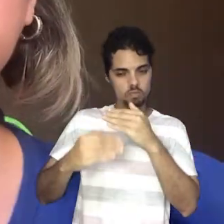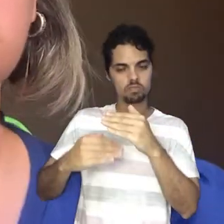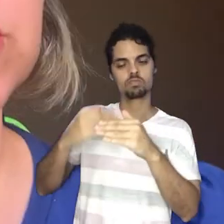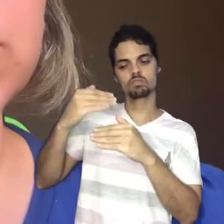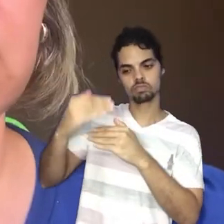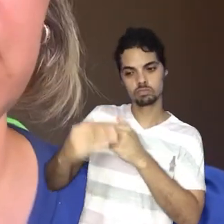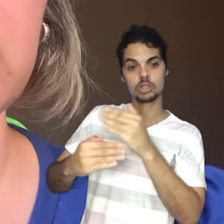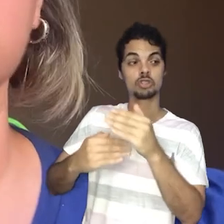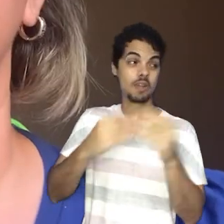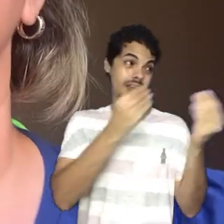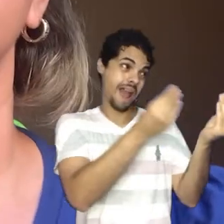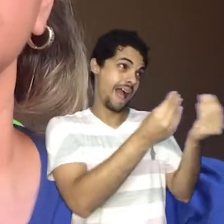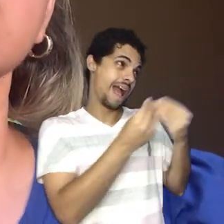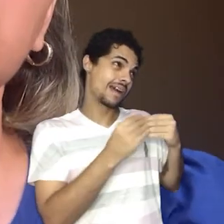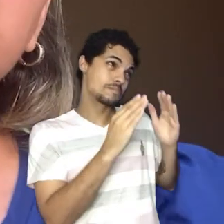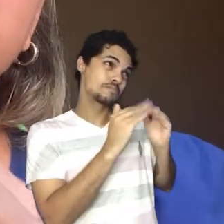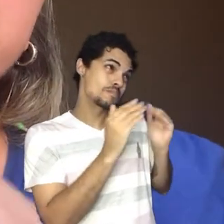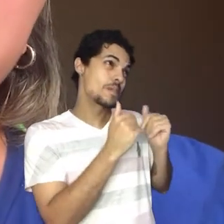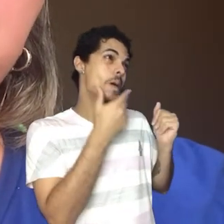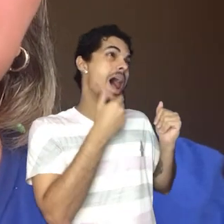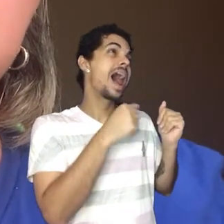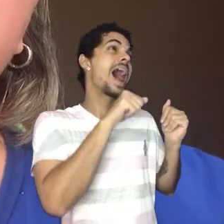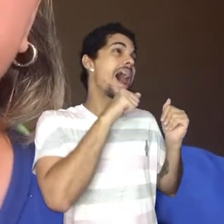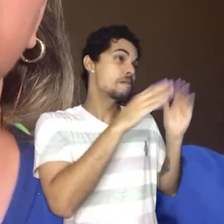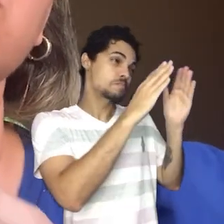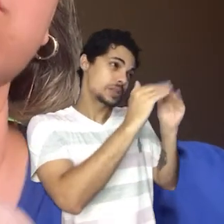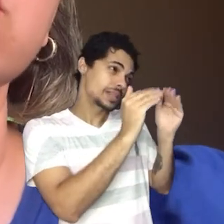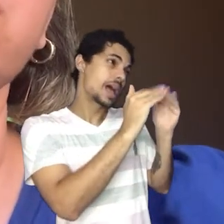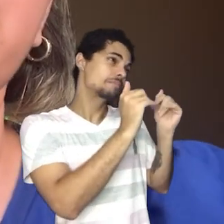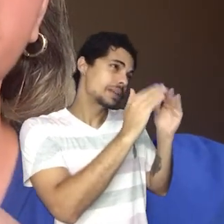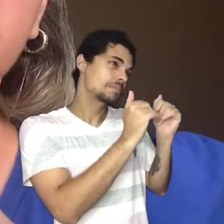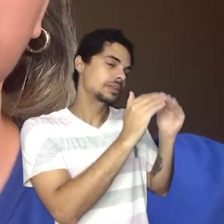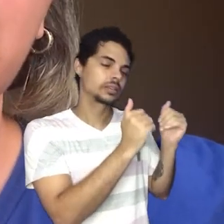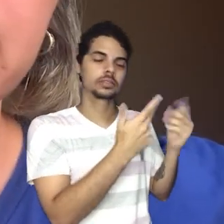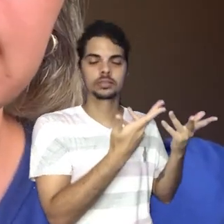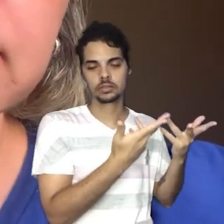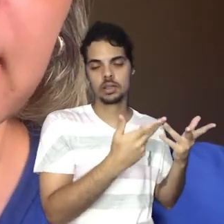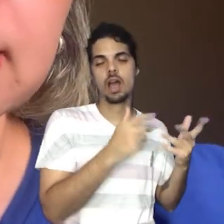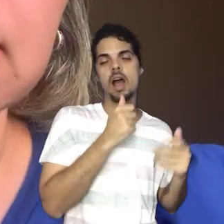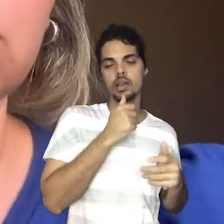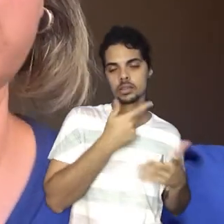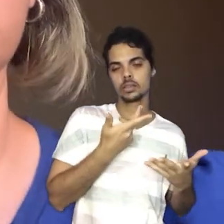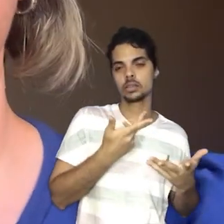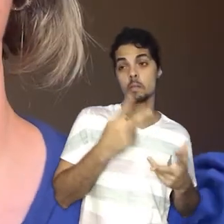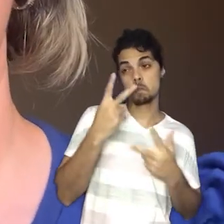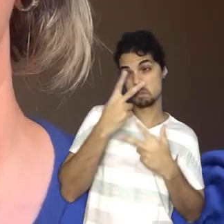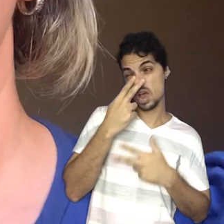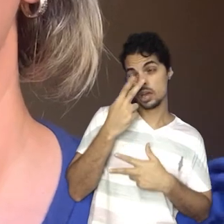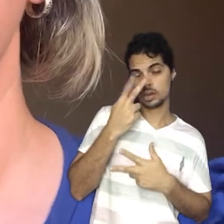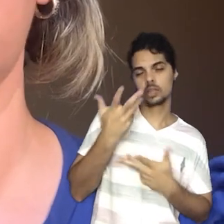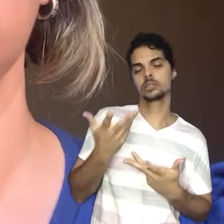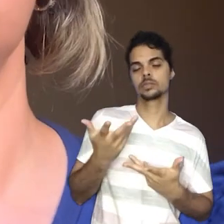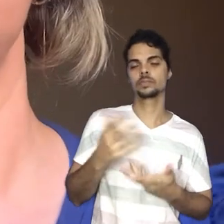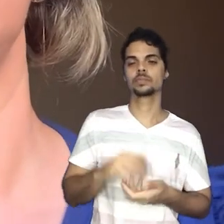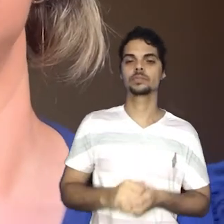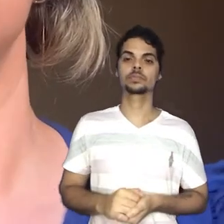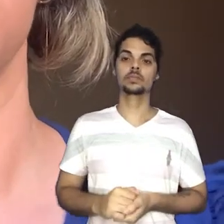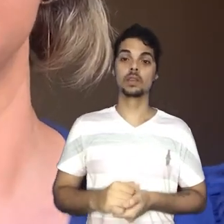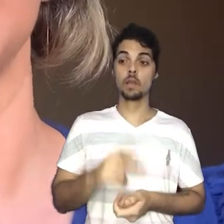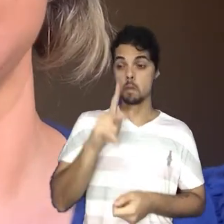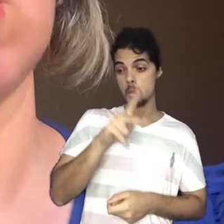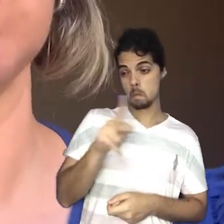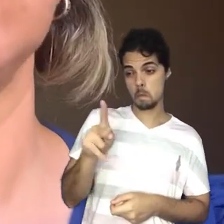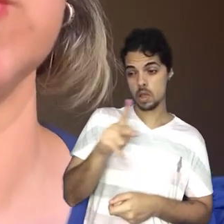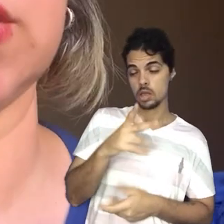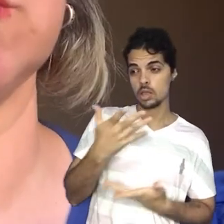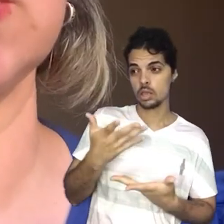condição muito semelhante. Então, o que que vamos ver? Nós vamos ver a Inglaterra sendo beneficiada em vários momentos,